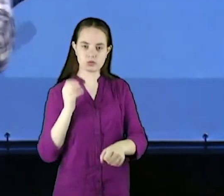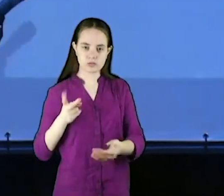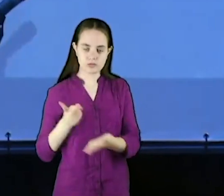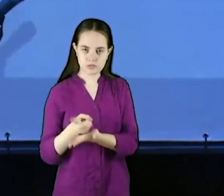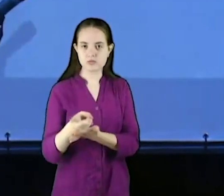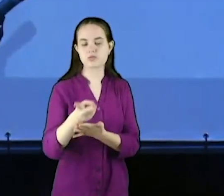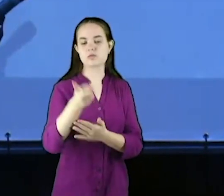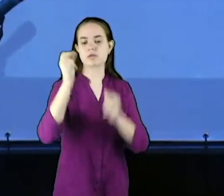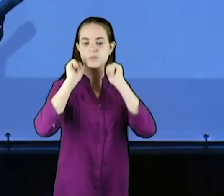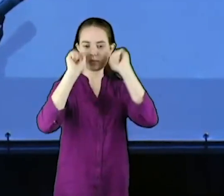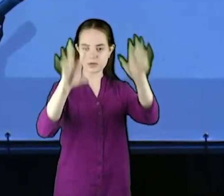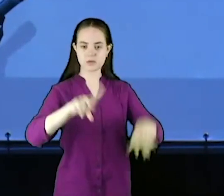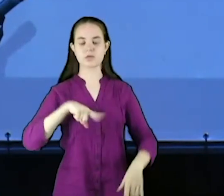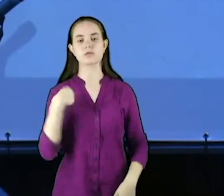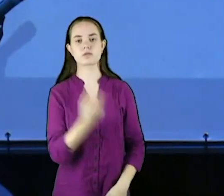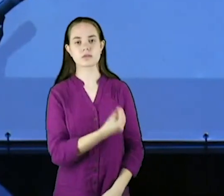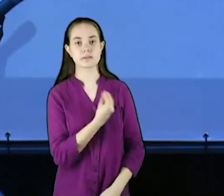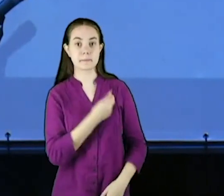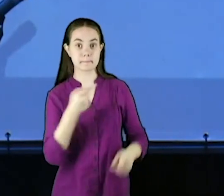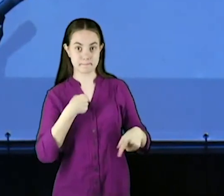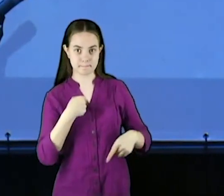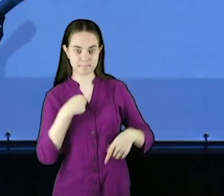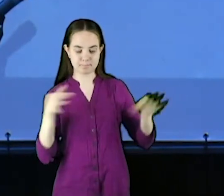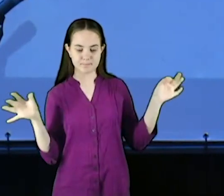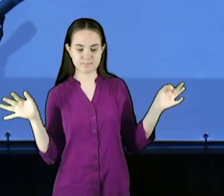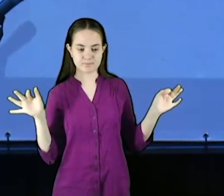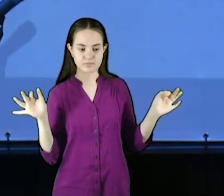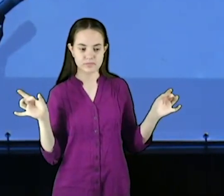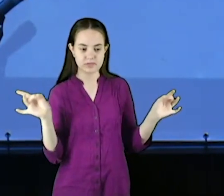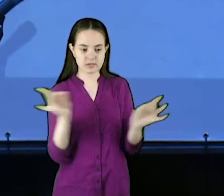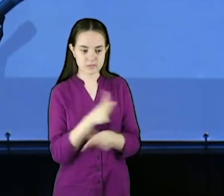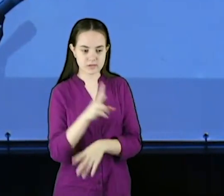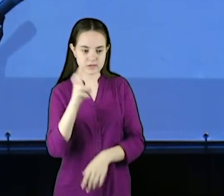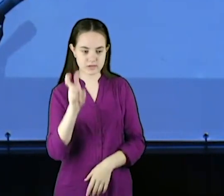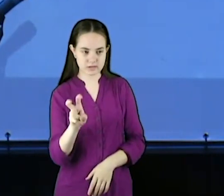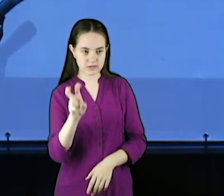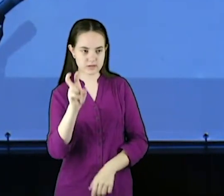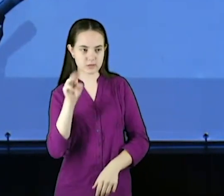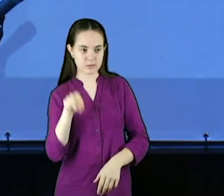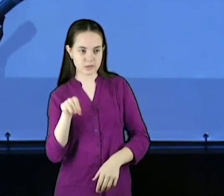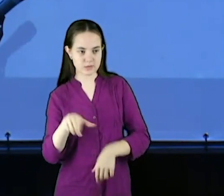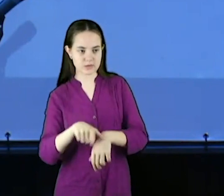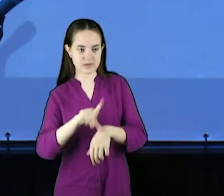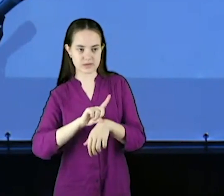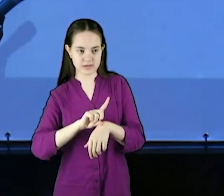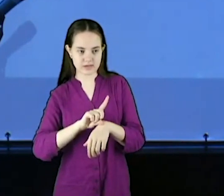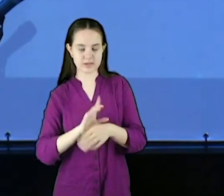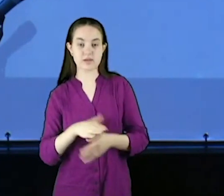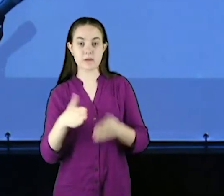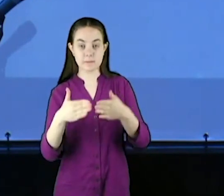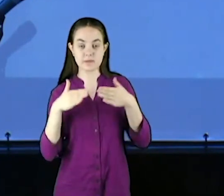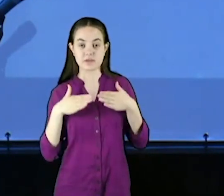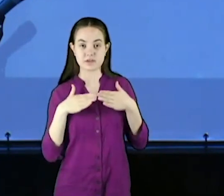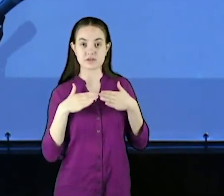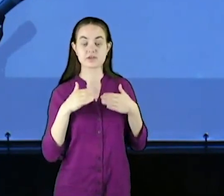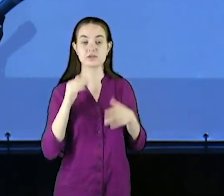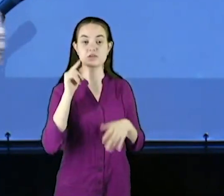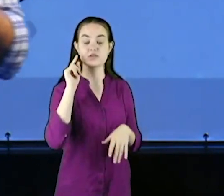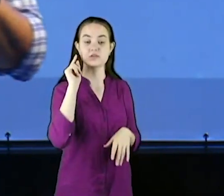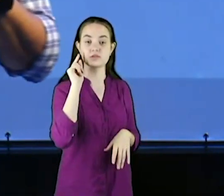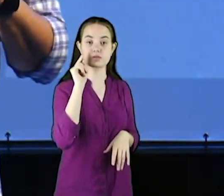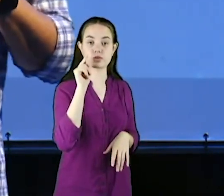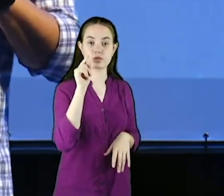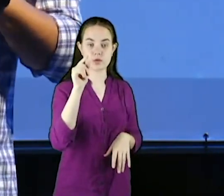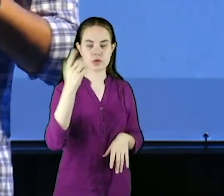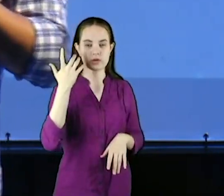vida. Estou encerrando. 5 minutos antes, eu vou pedir para o Christian ir lá para trás. Você que não tem